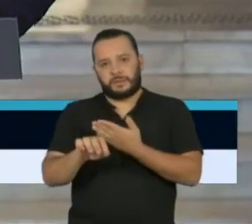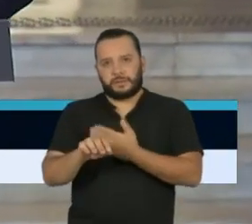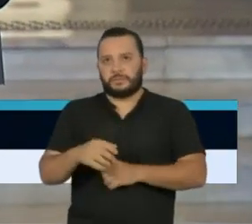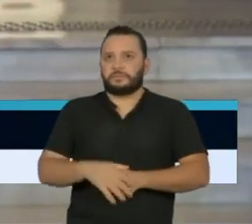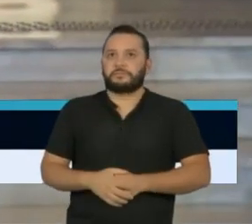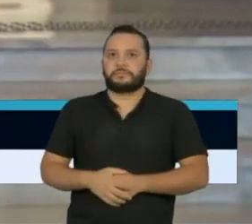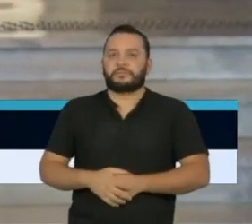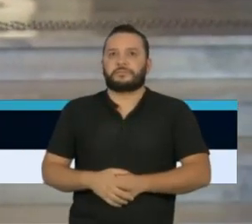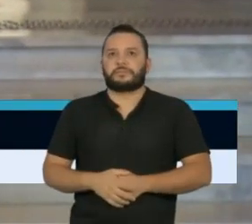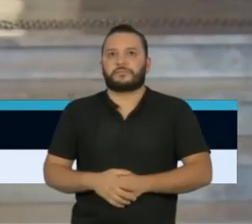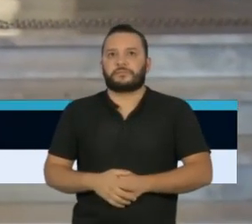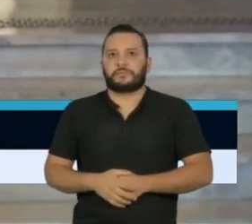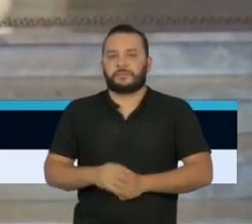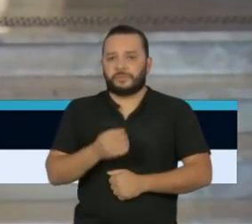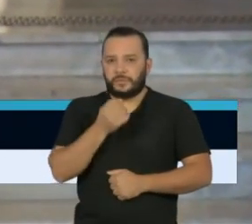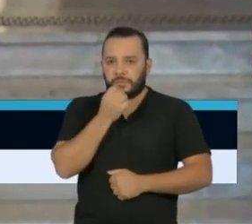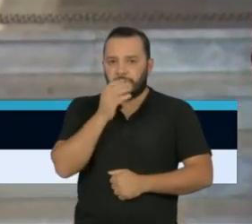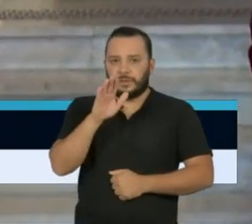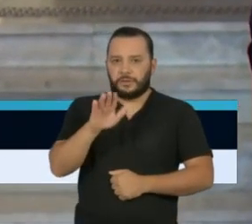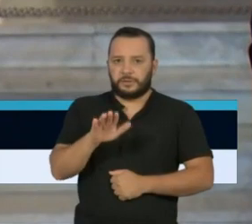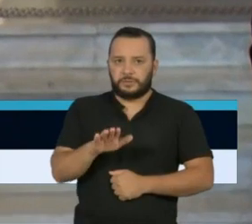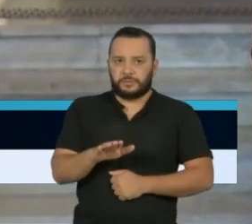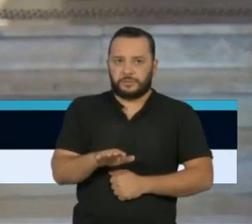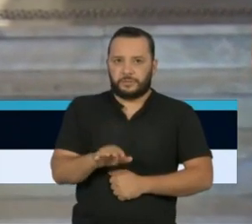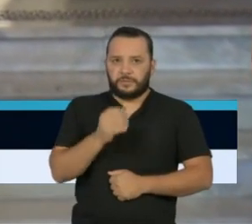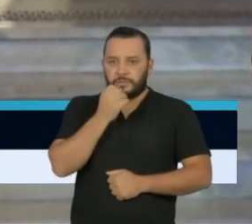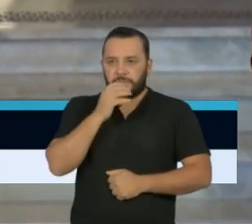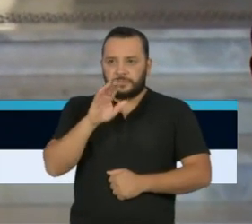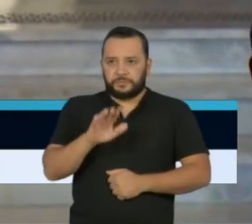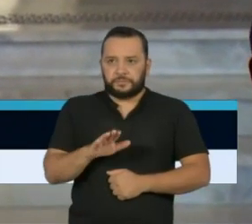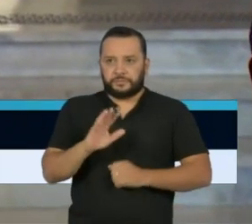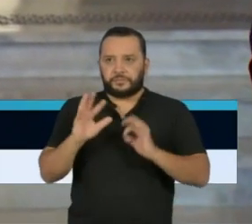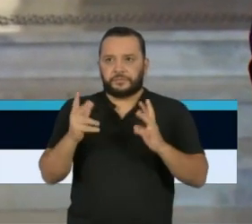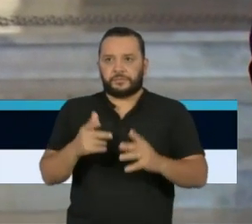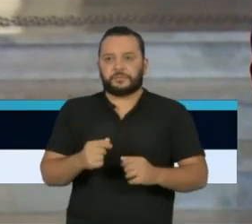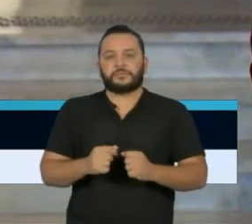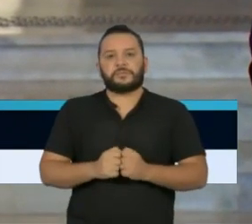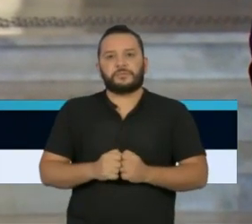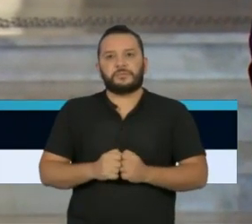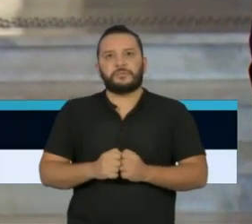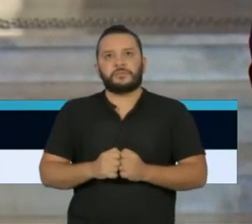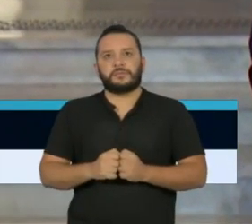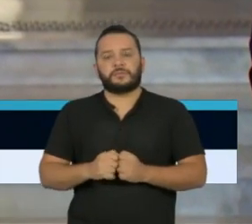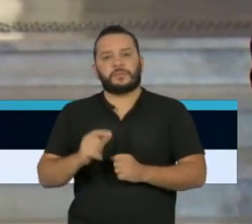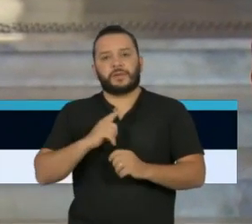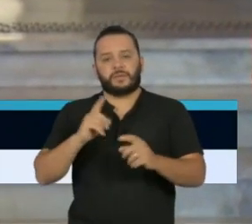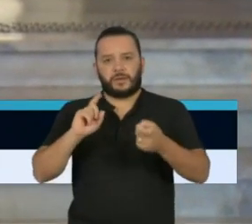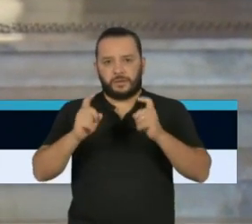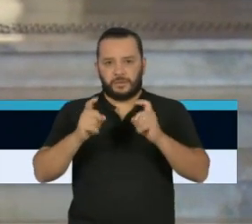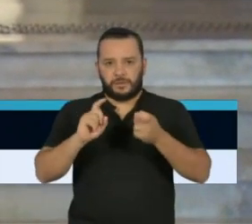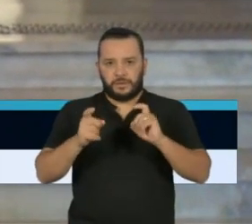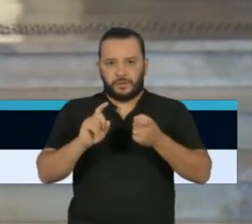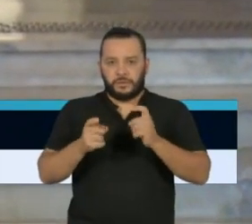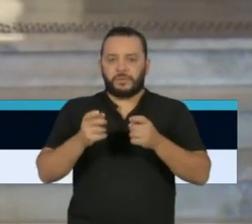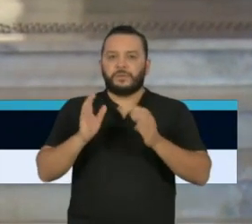Will, boa tarde. Nós tivemos hoje uma reunião com a rede